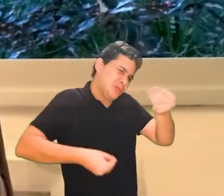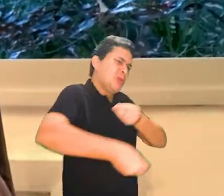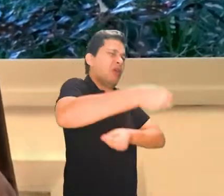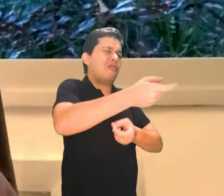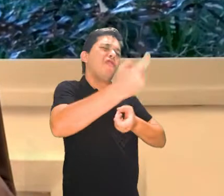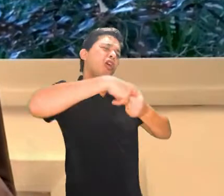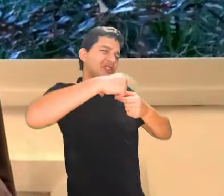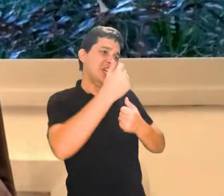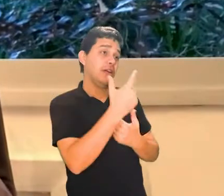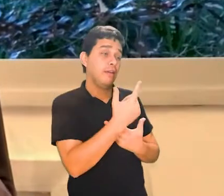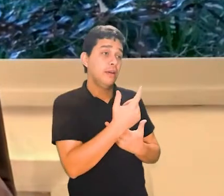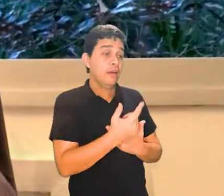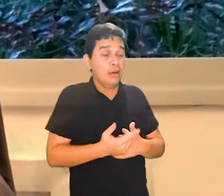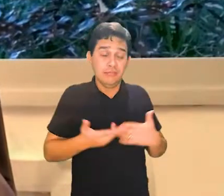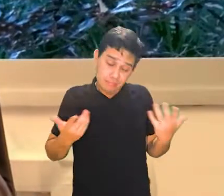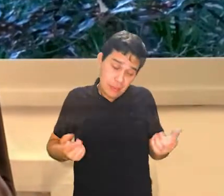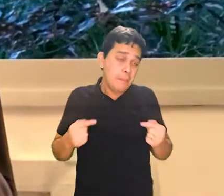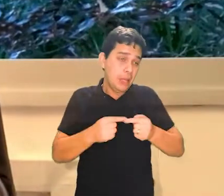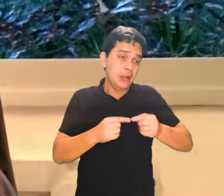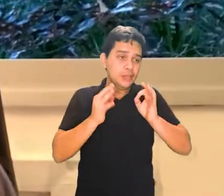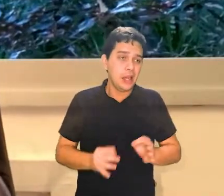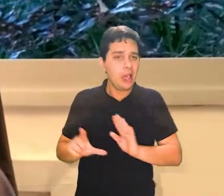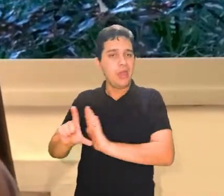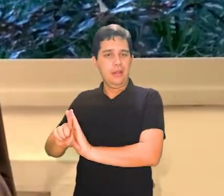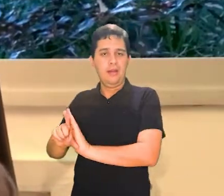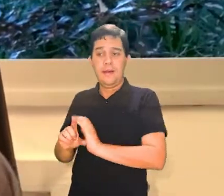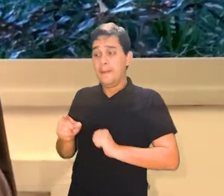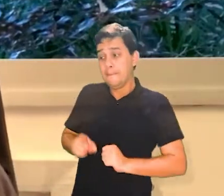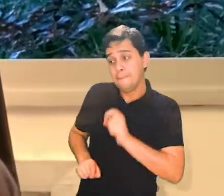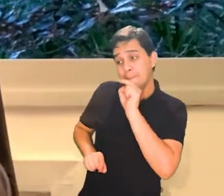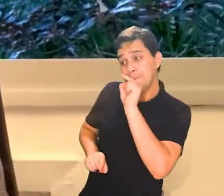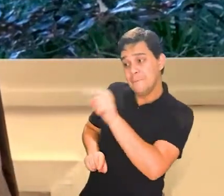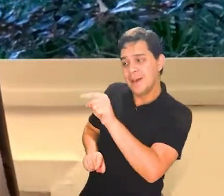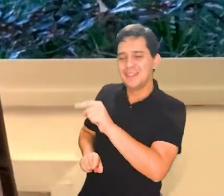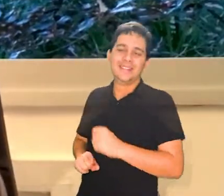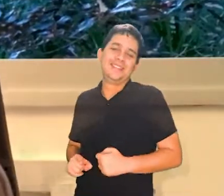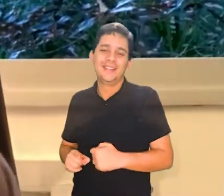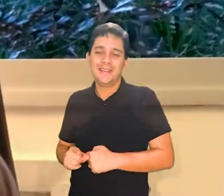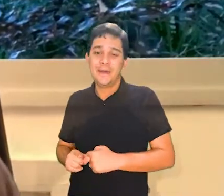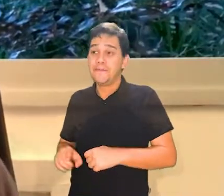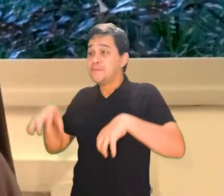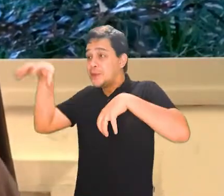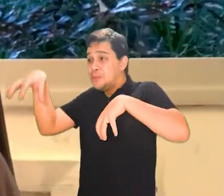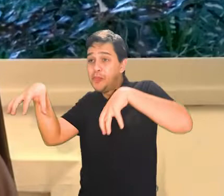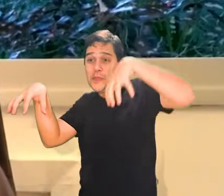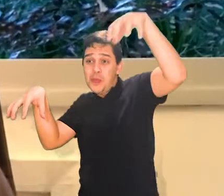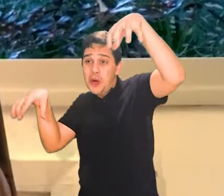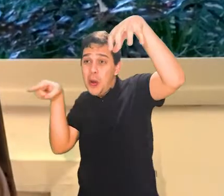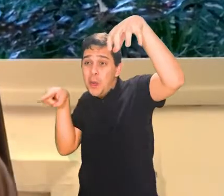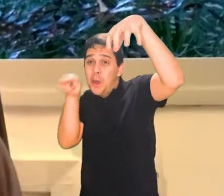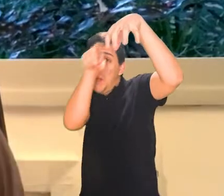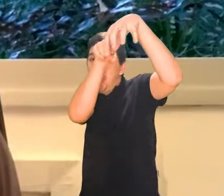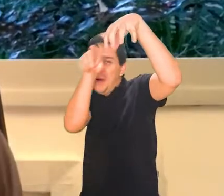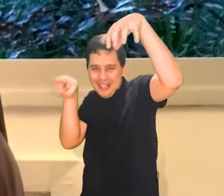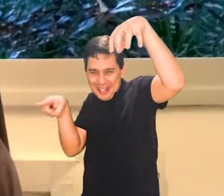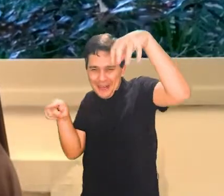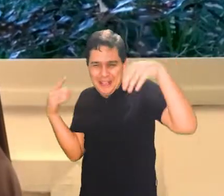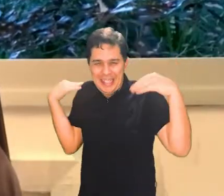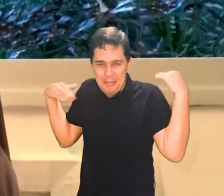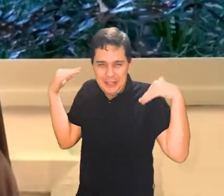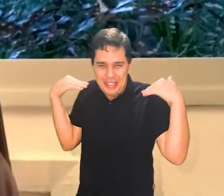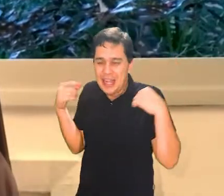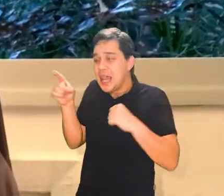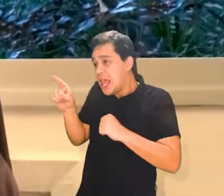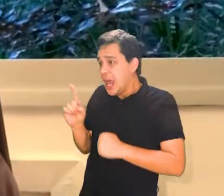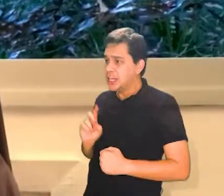compra o ingresso para ir ao bondinho. Ela não vai poder desistir do bondinho porque ela não gostou do assento. Isso não, até